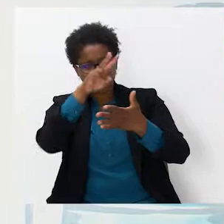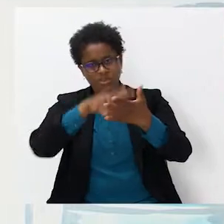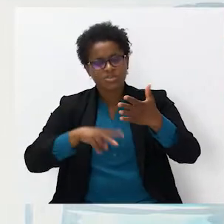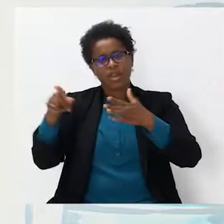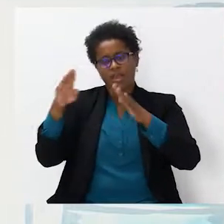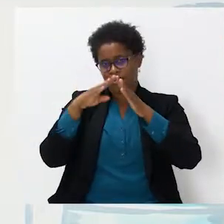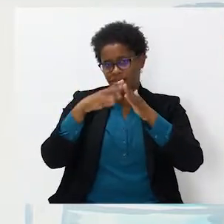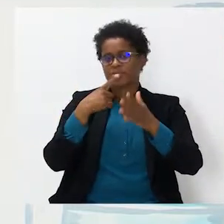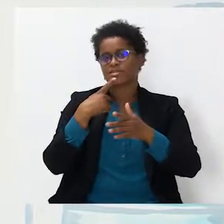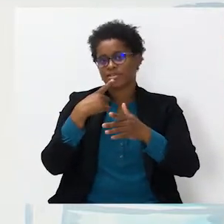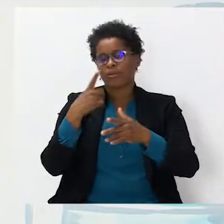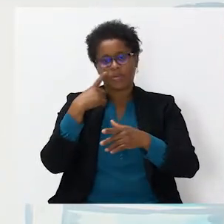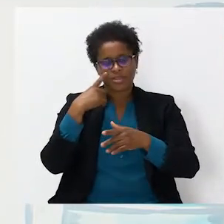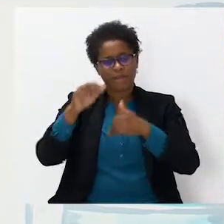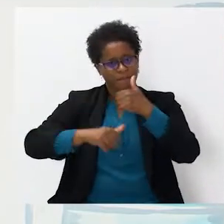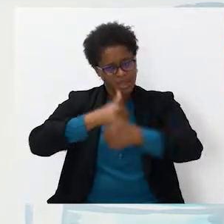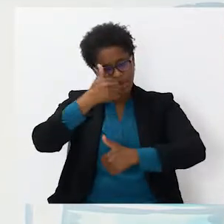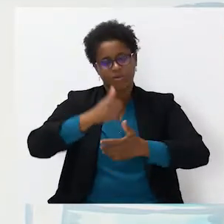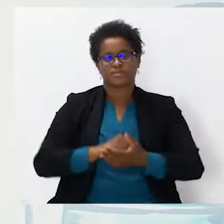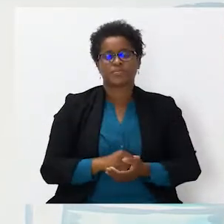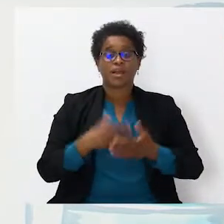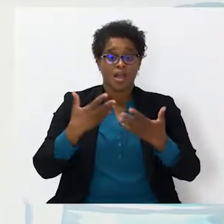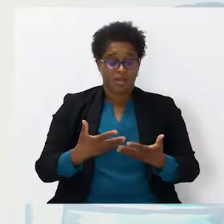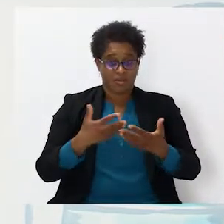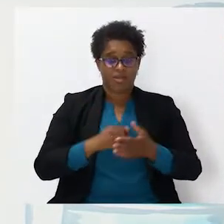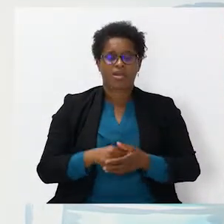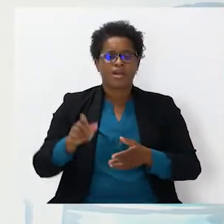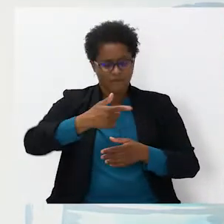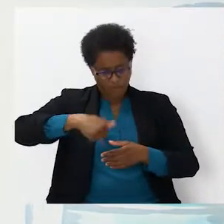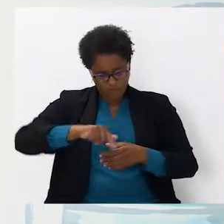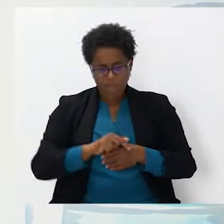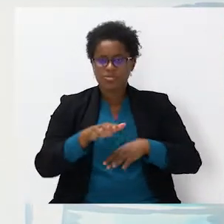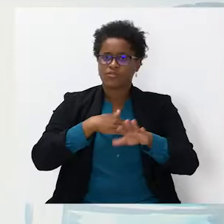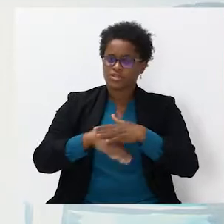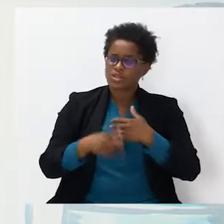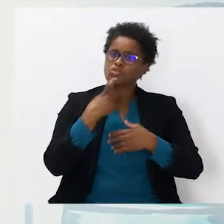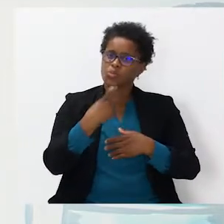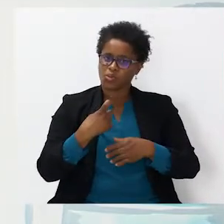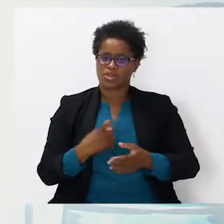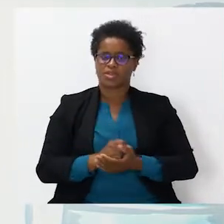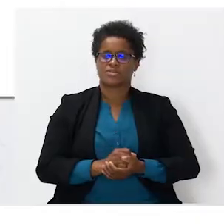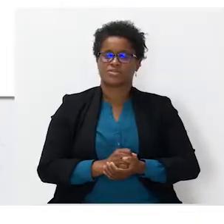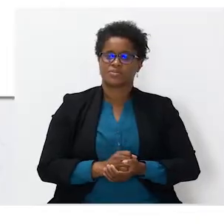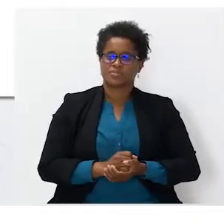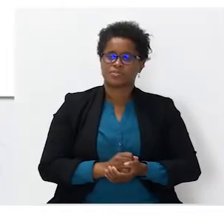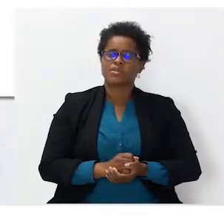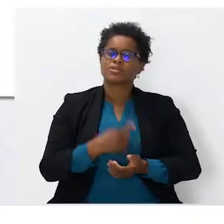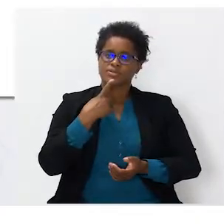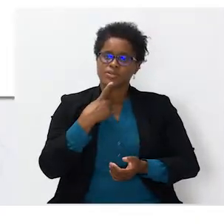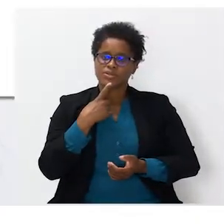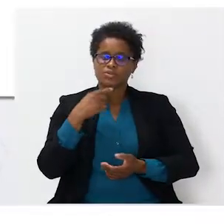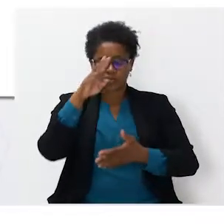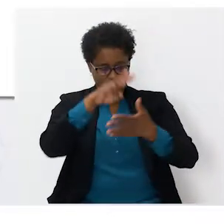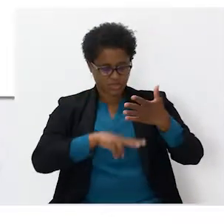casa para entender e conhecer melhor. Agora, vamos fazer umas perguntas. Compreensão